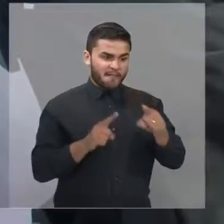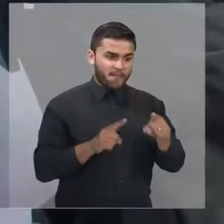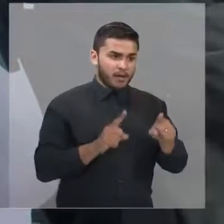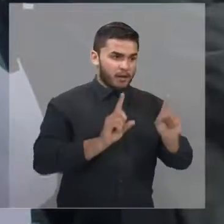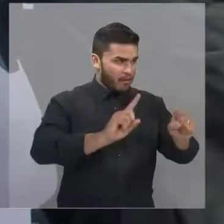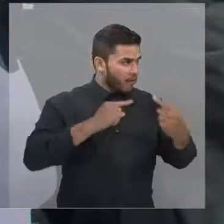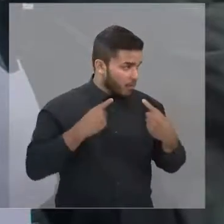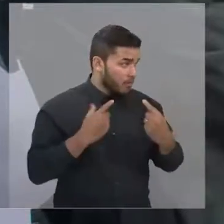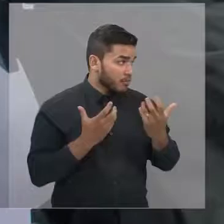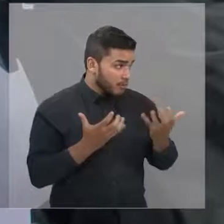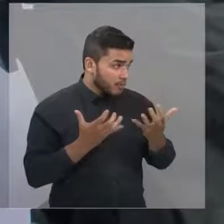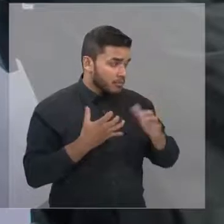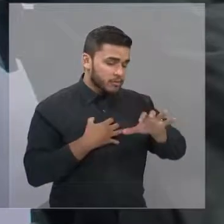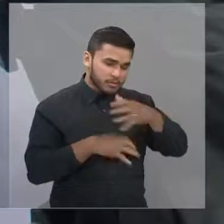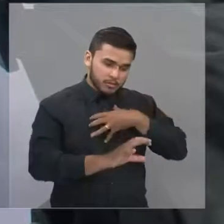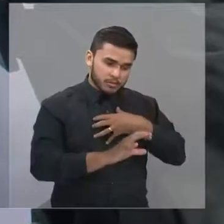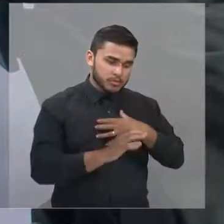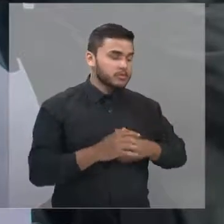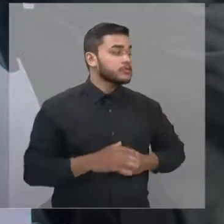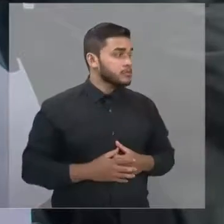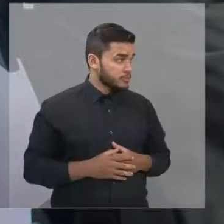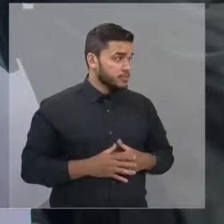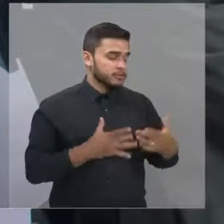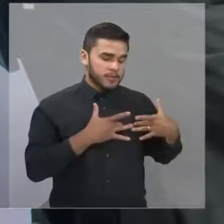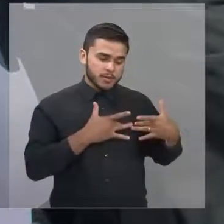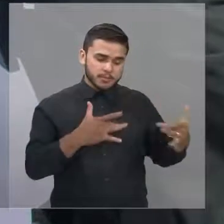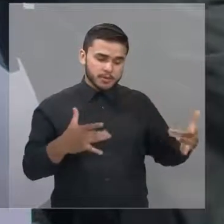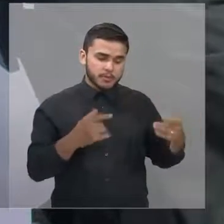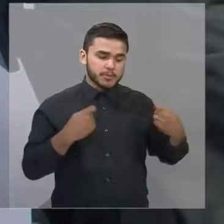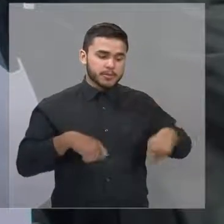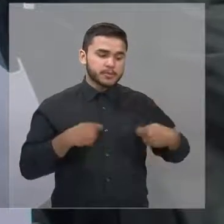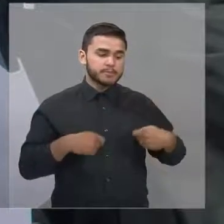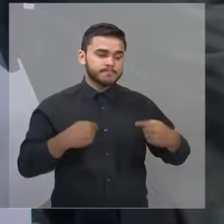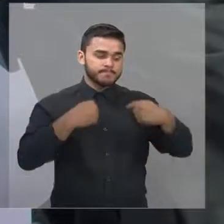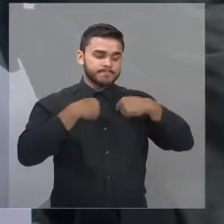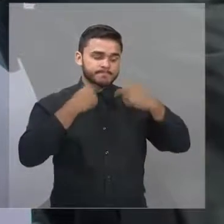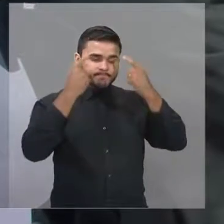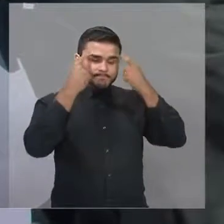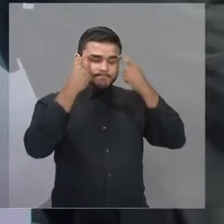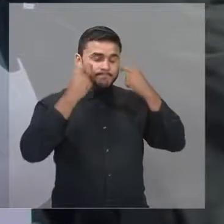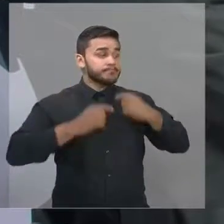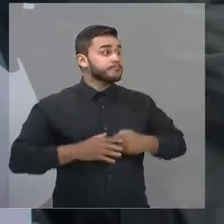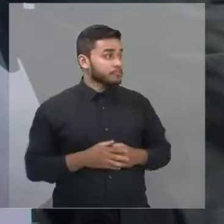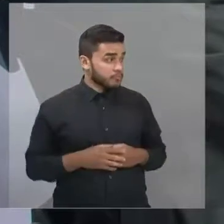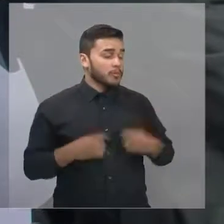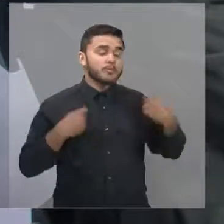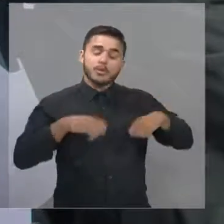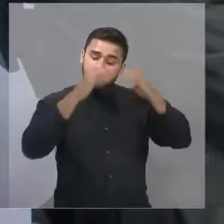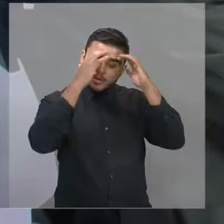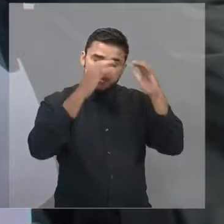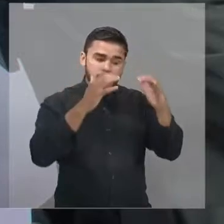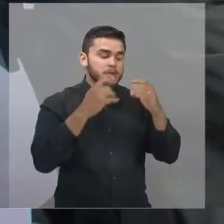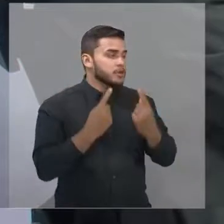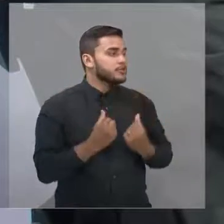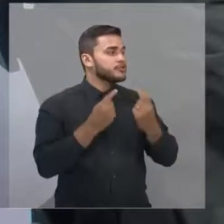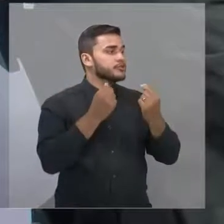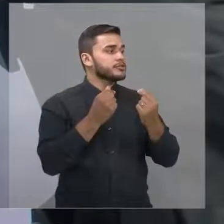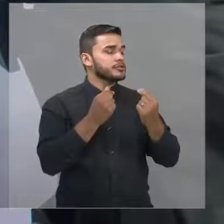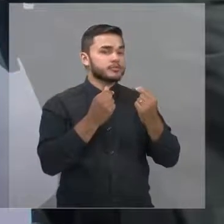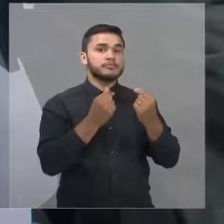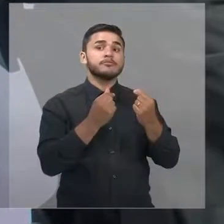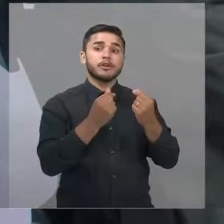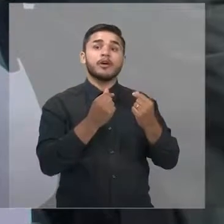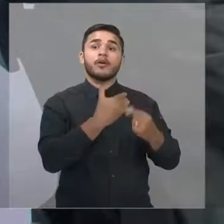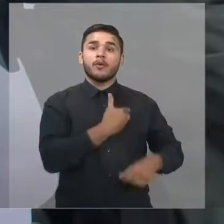faça com você. Segundo, solidariedade. Se coloque no lugar do outro para sentir a sua dor. E a terceira, respeite o dinheiro